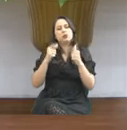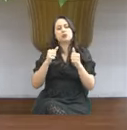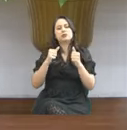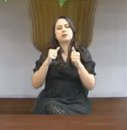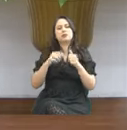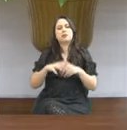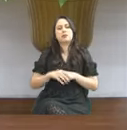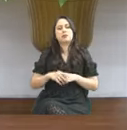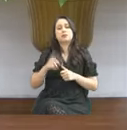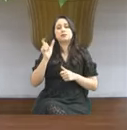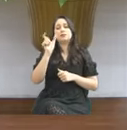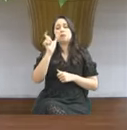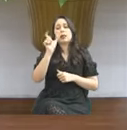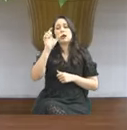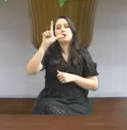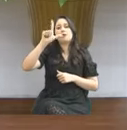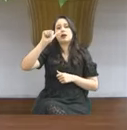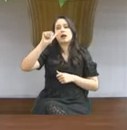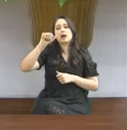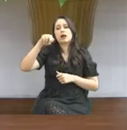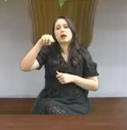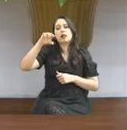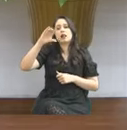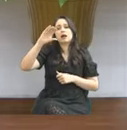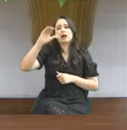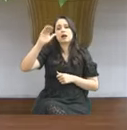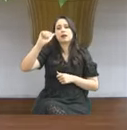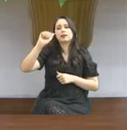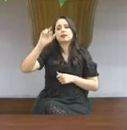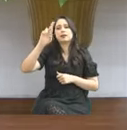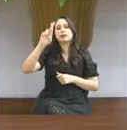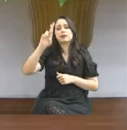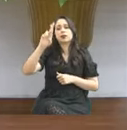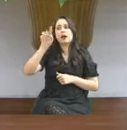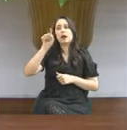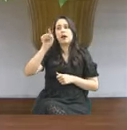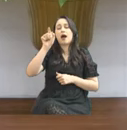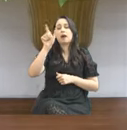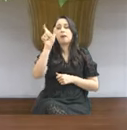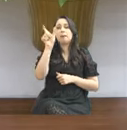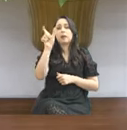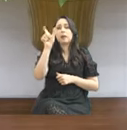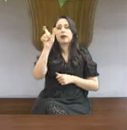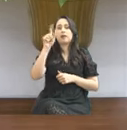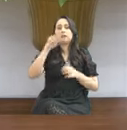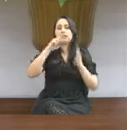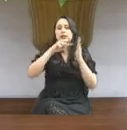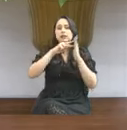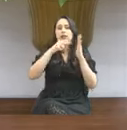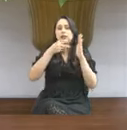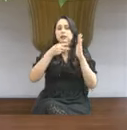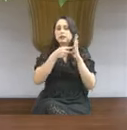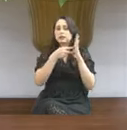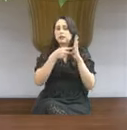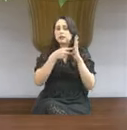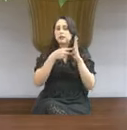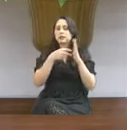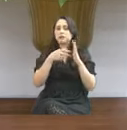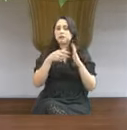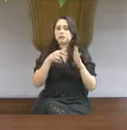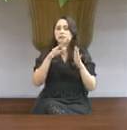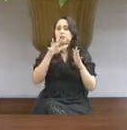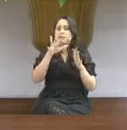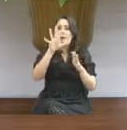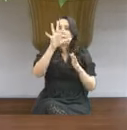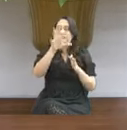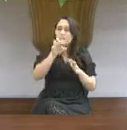A palavra lançar aqui significa tirar algo de alguém e